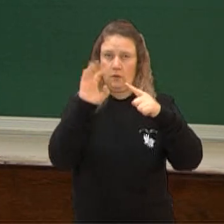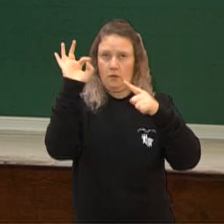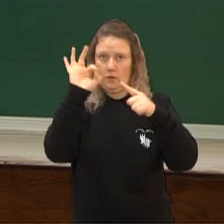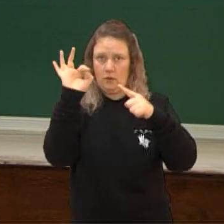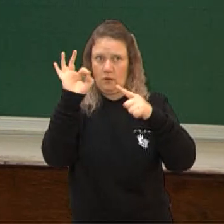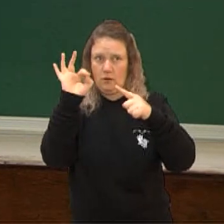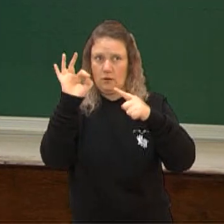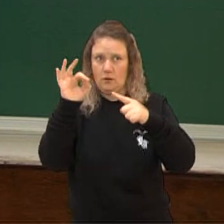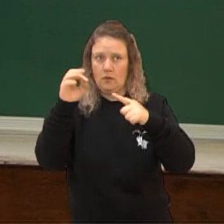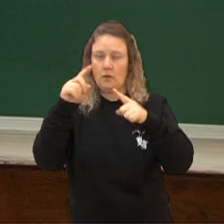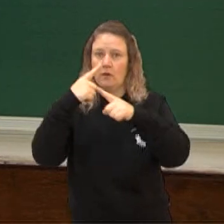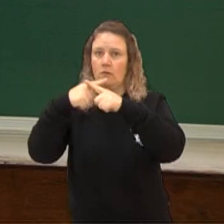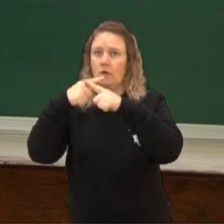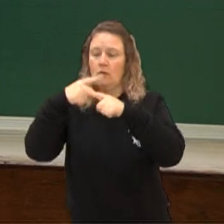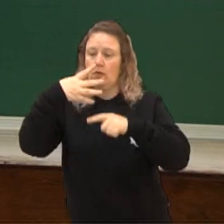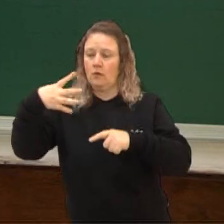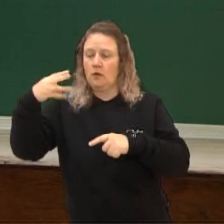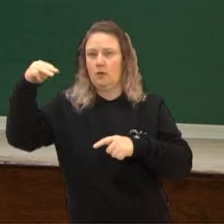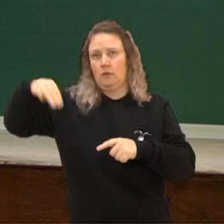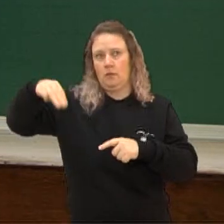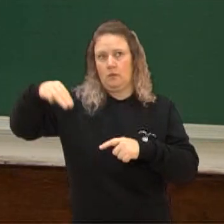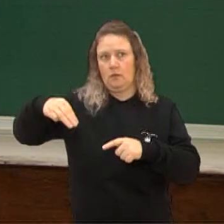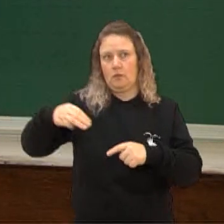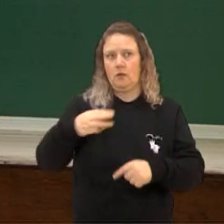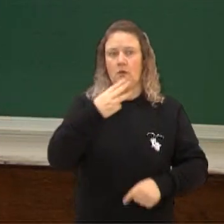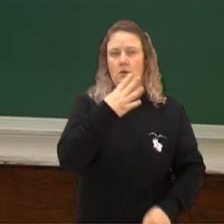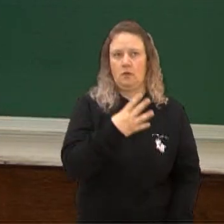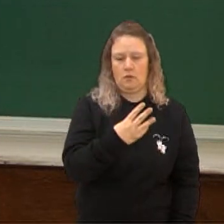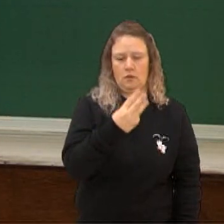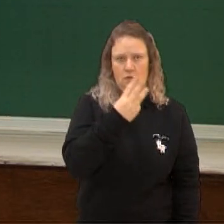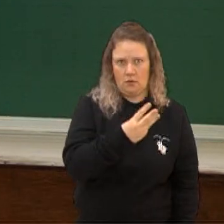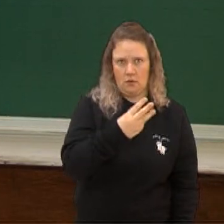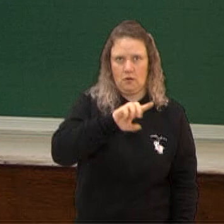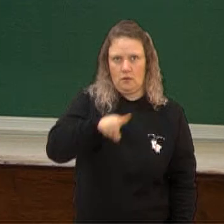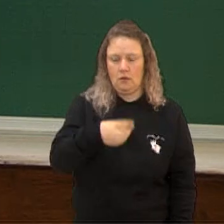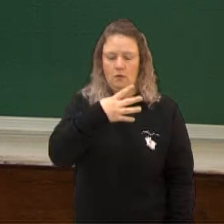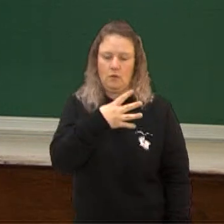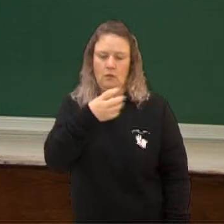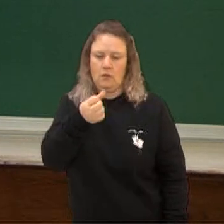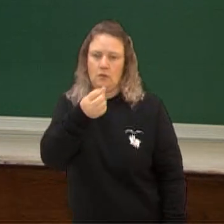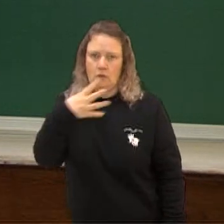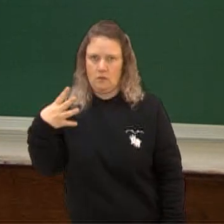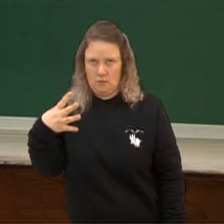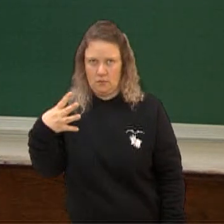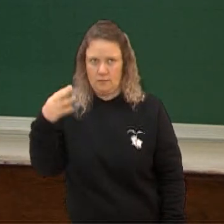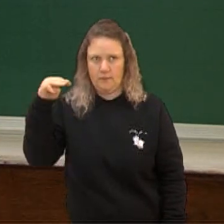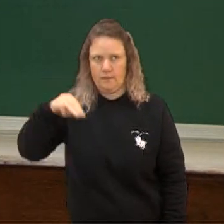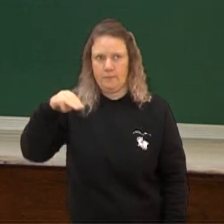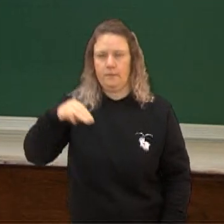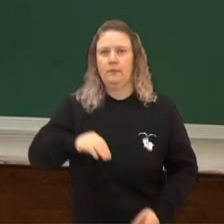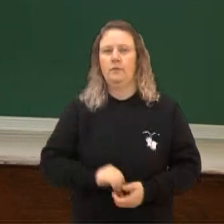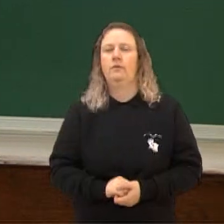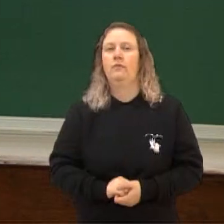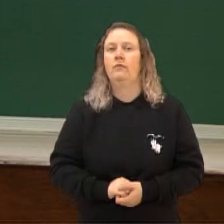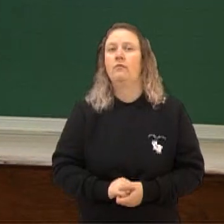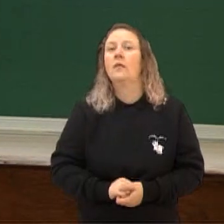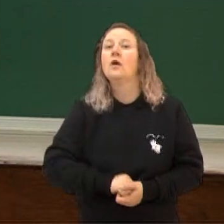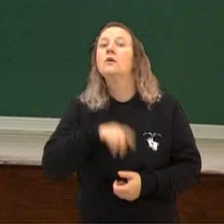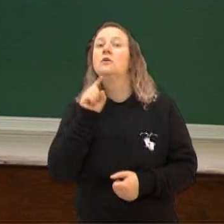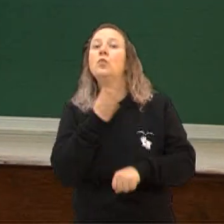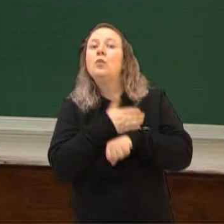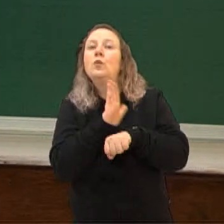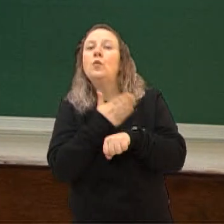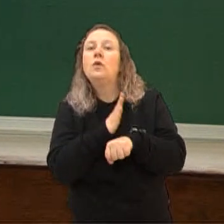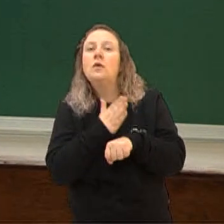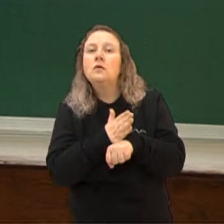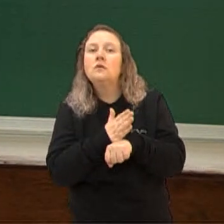por 4 metros, dá 3,464. Normalmente, gente, quando se quer dessa forma, no exercício